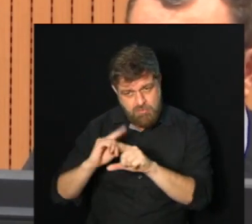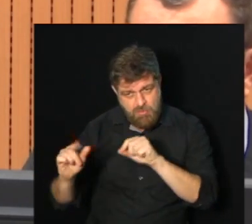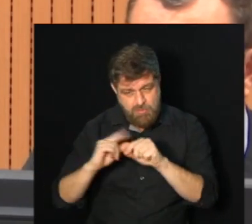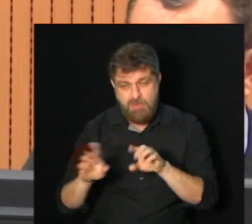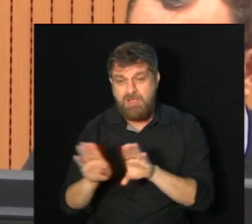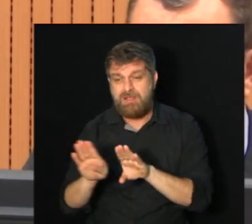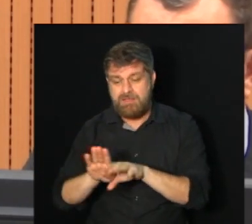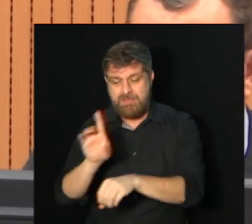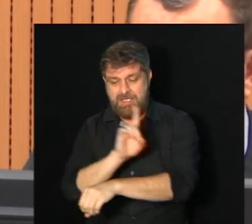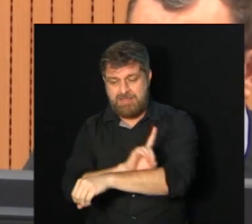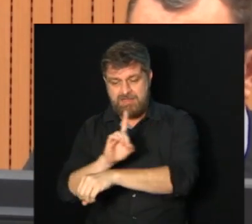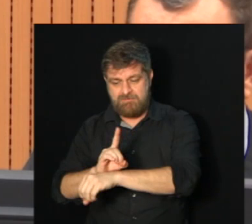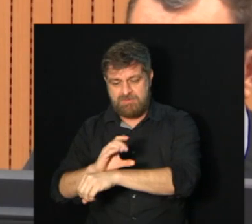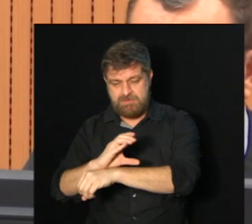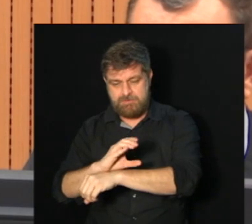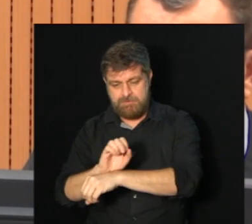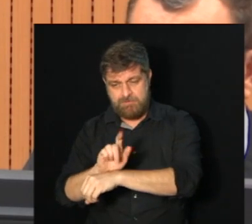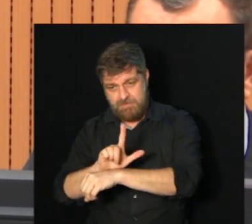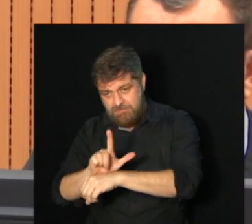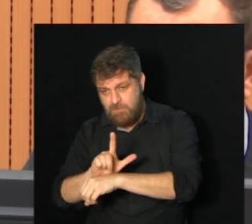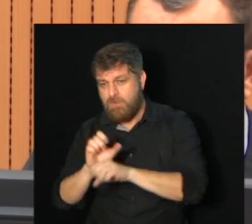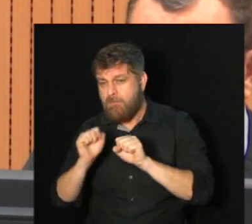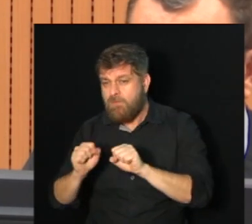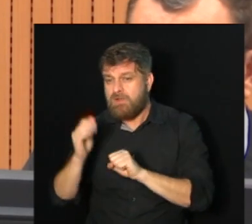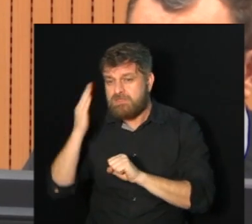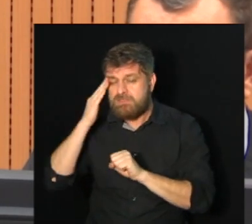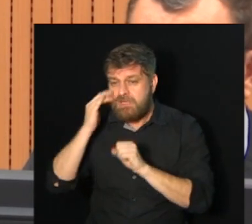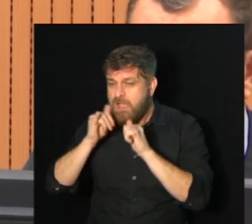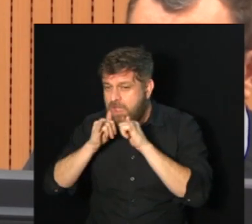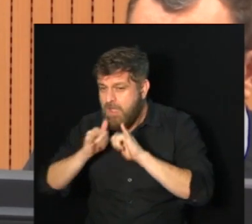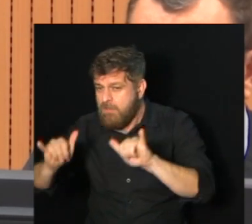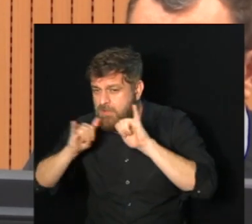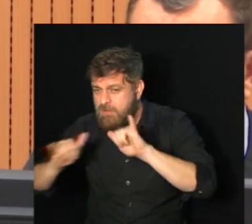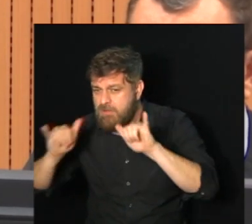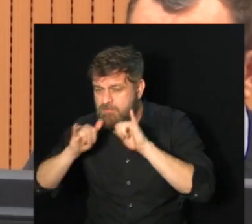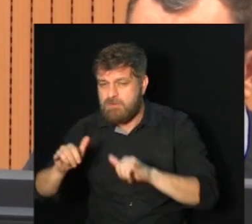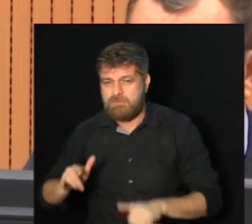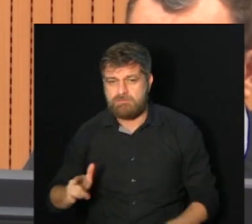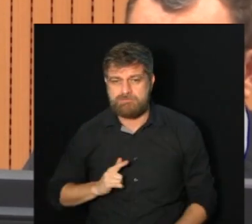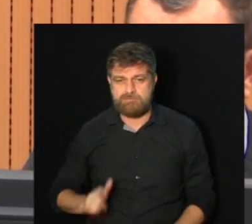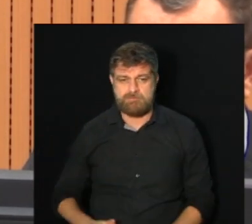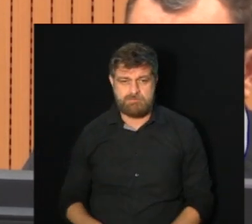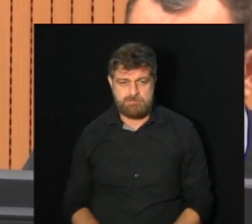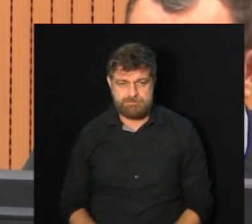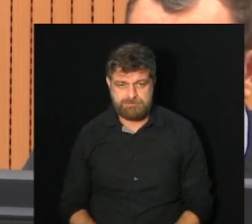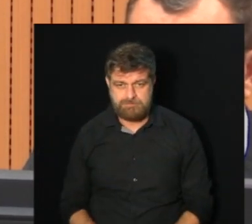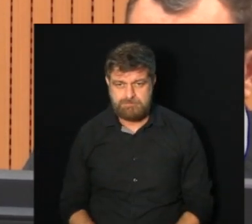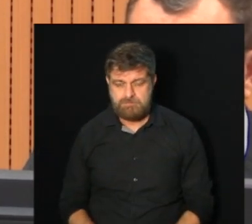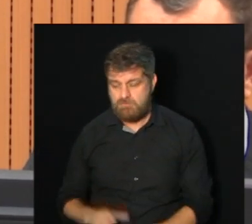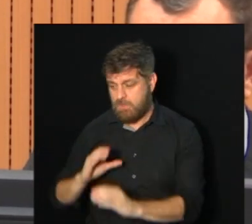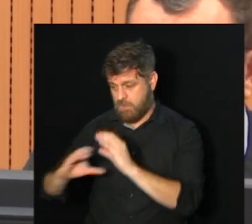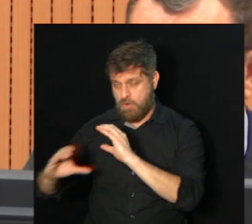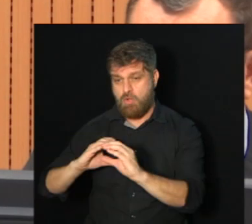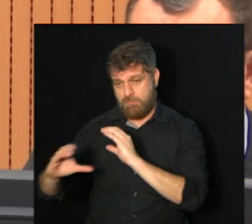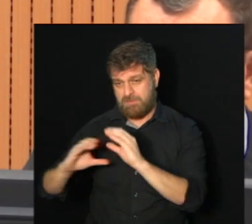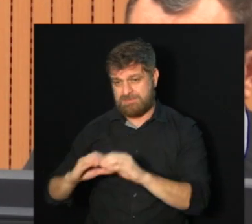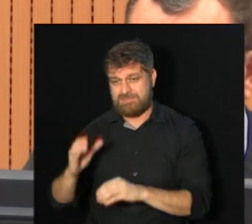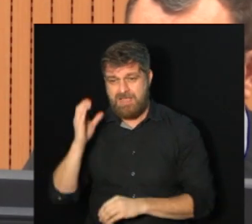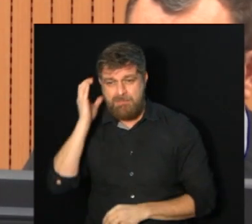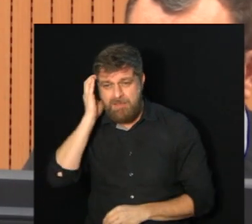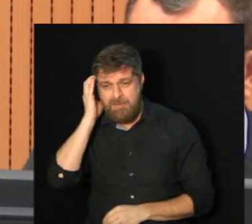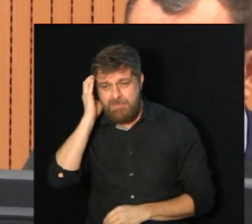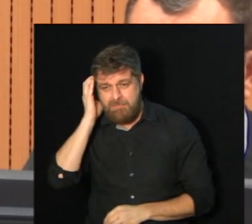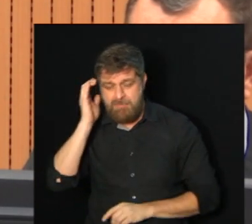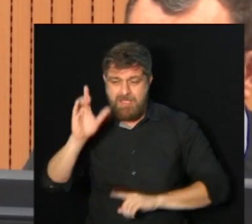para que a comunidade da Defesa Civil possa disseminar pelos canais competentes, rádio e